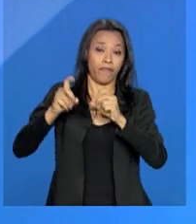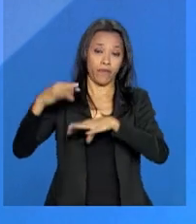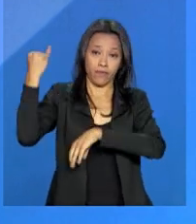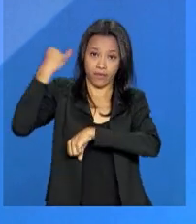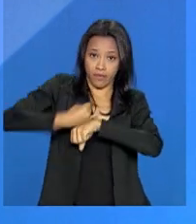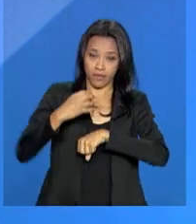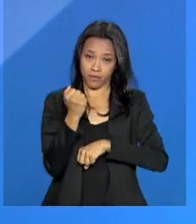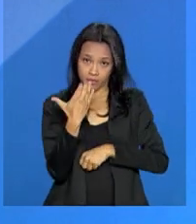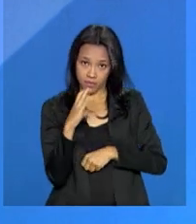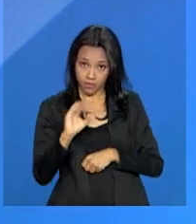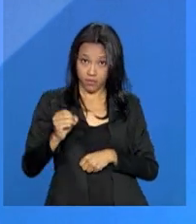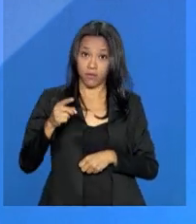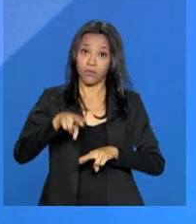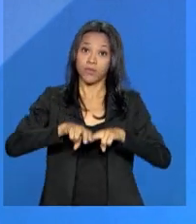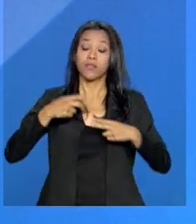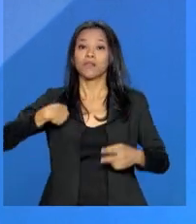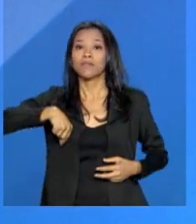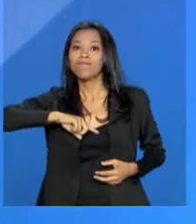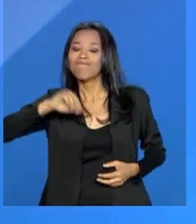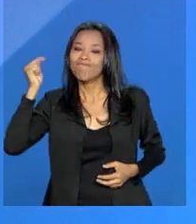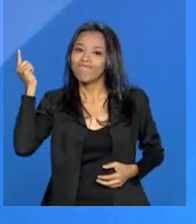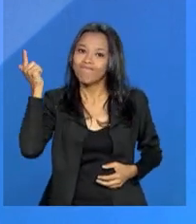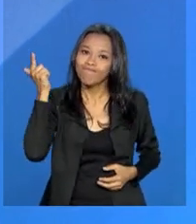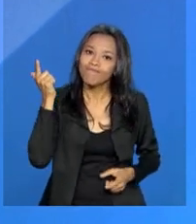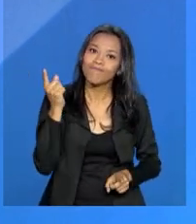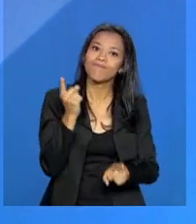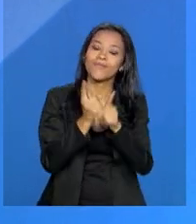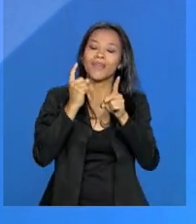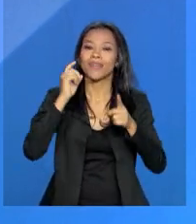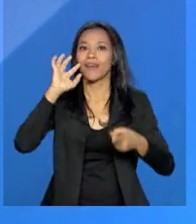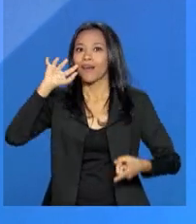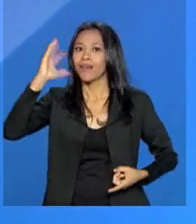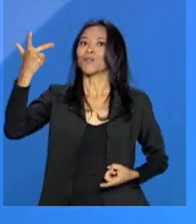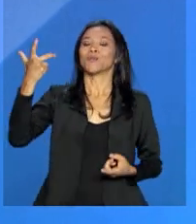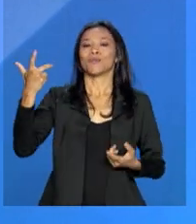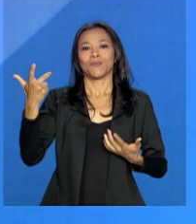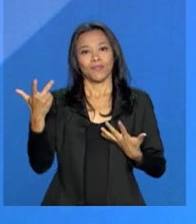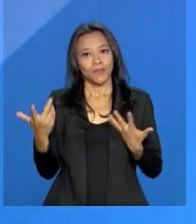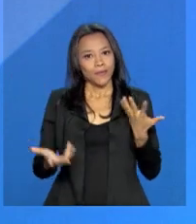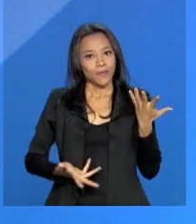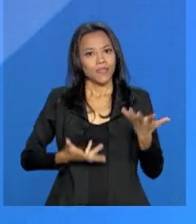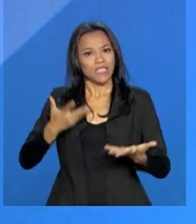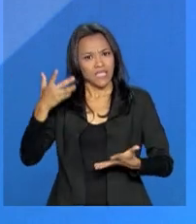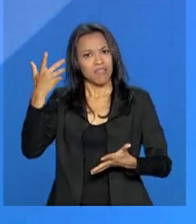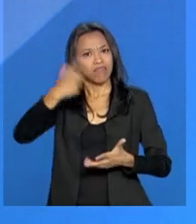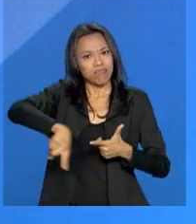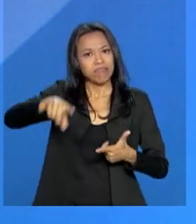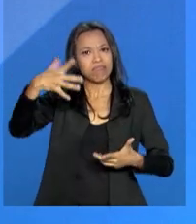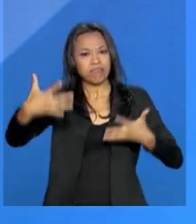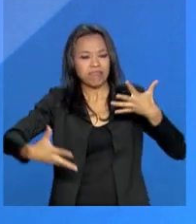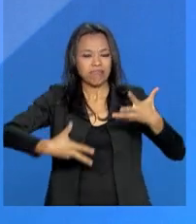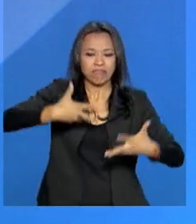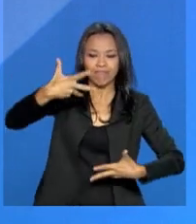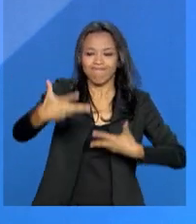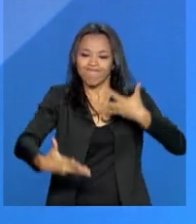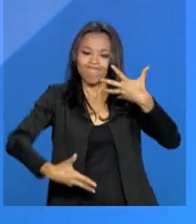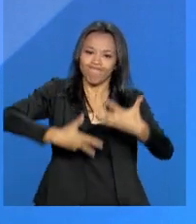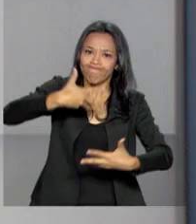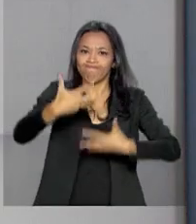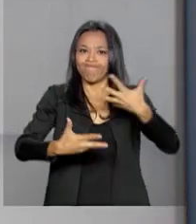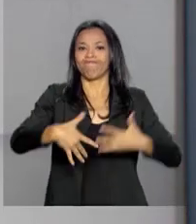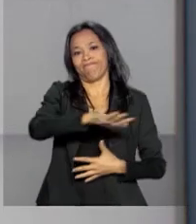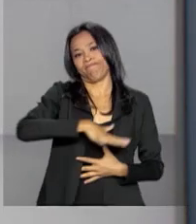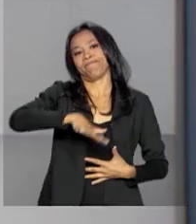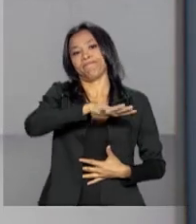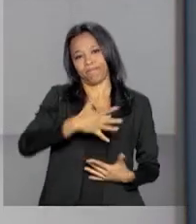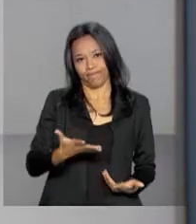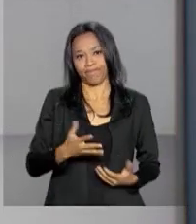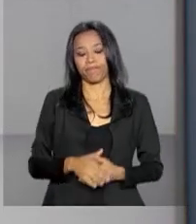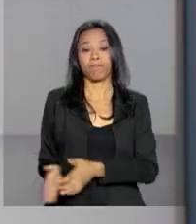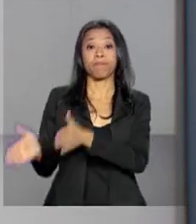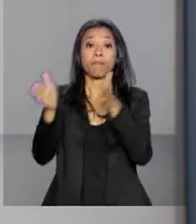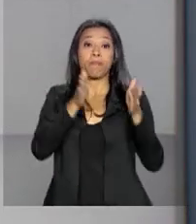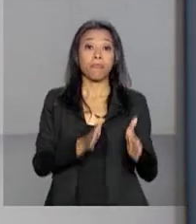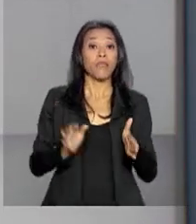o